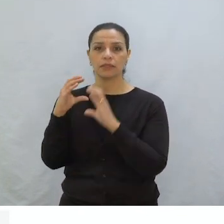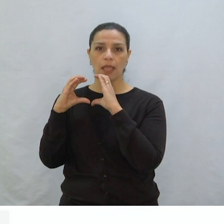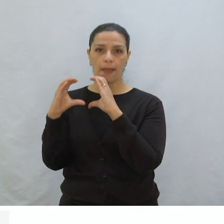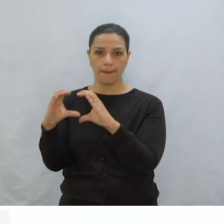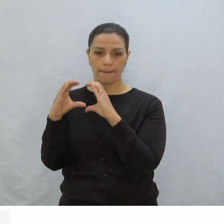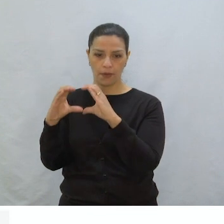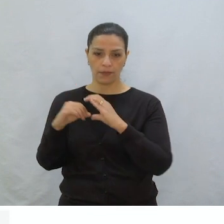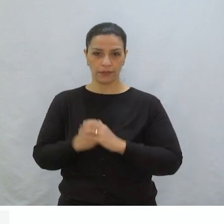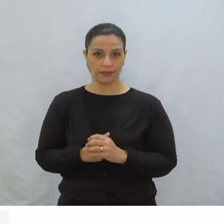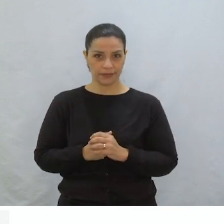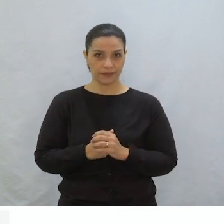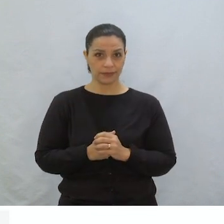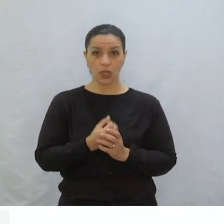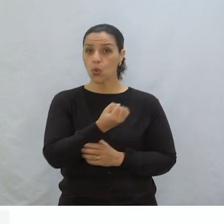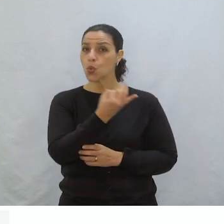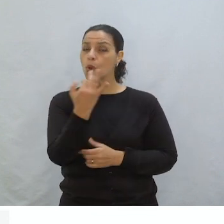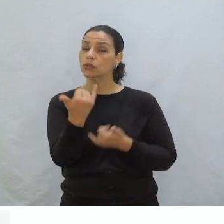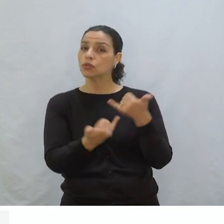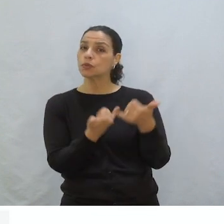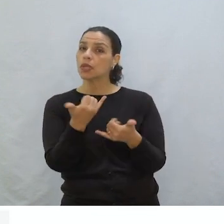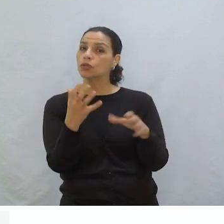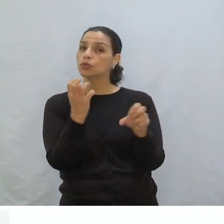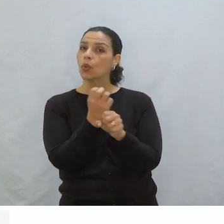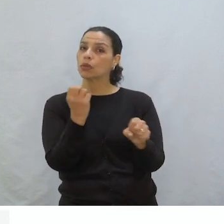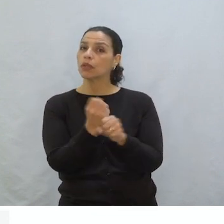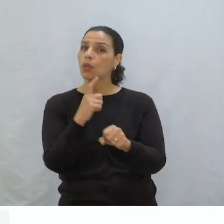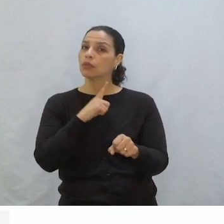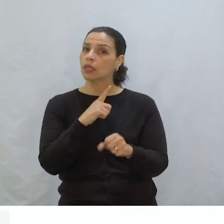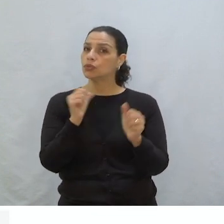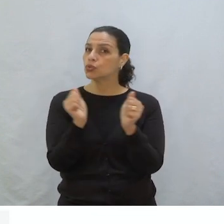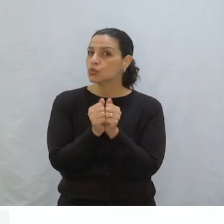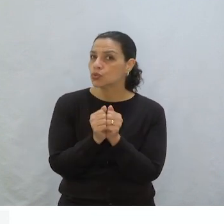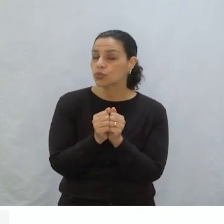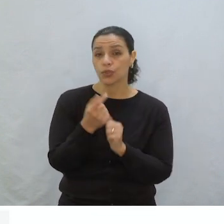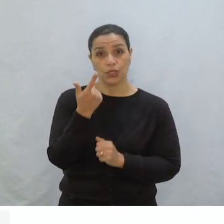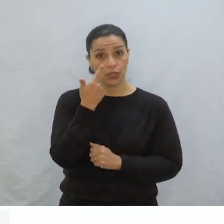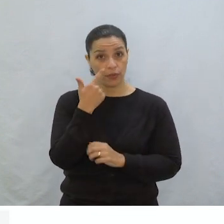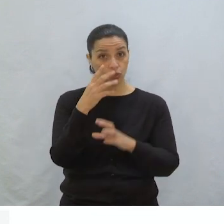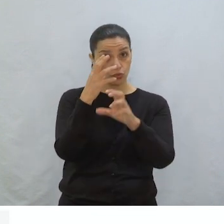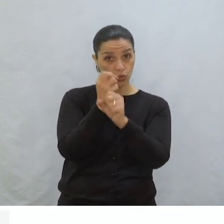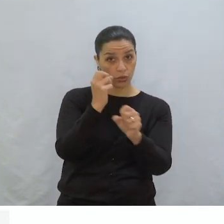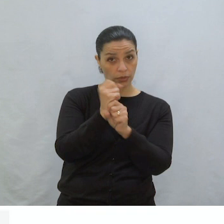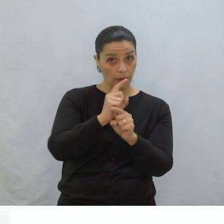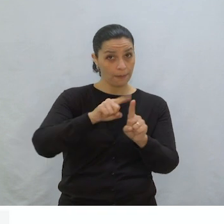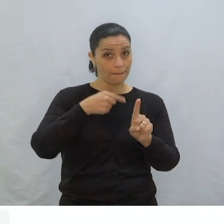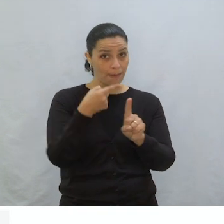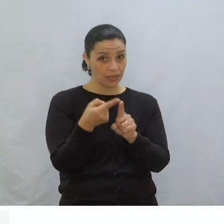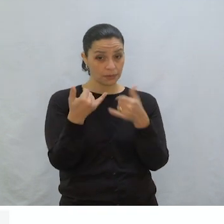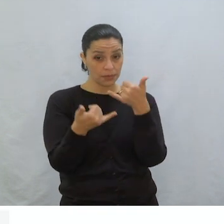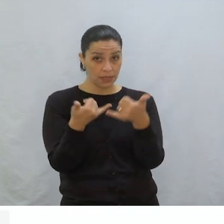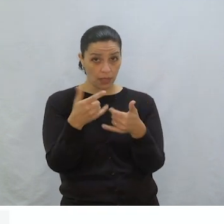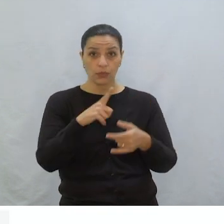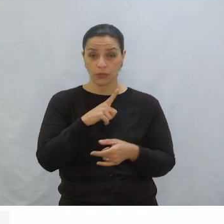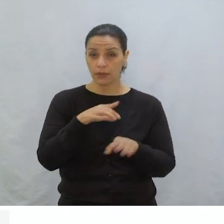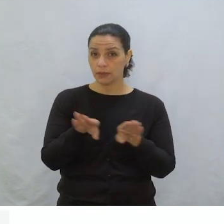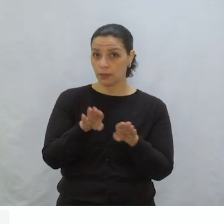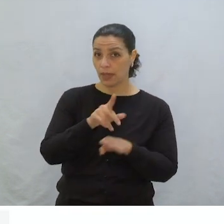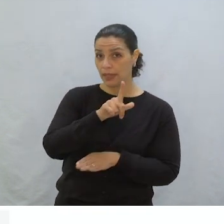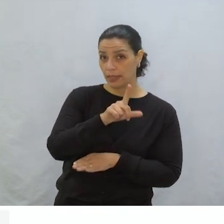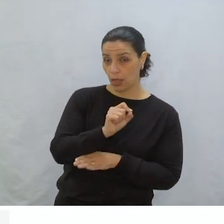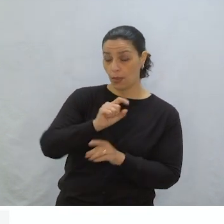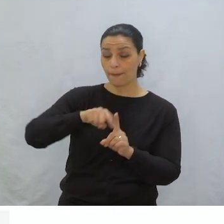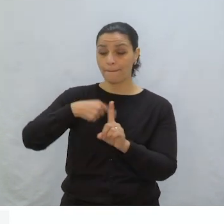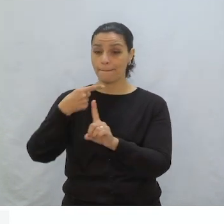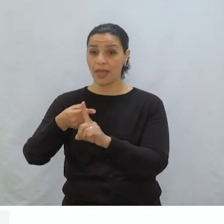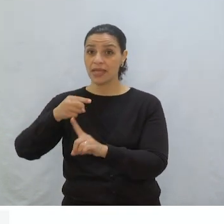3 bolas. Quantos brinquedos eles têm juntos? Então agora nós vamos somar a quantidade de brinquedos que